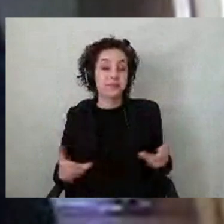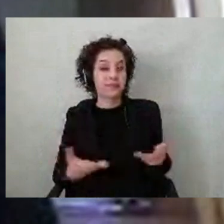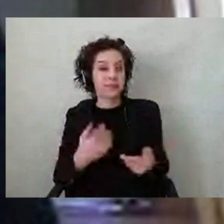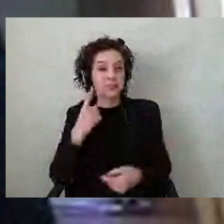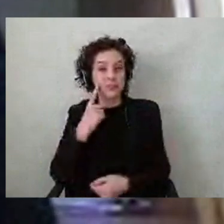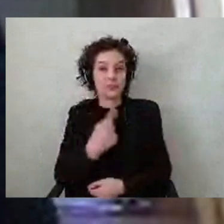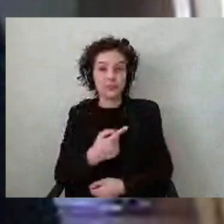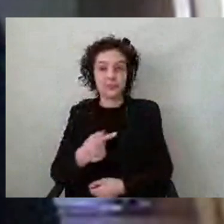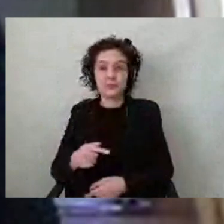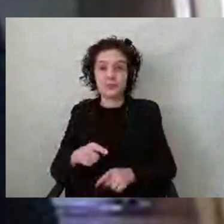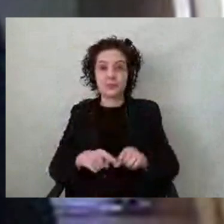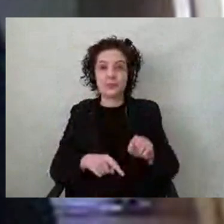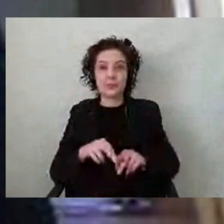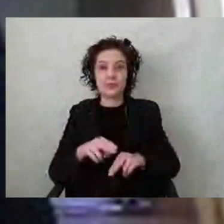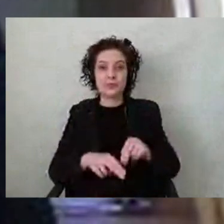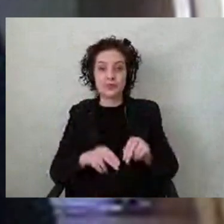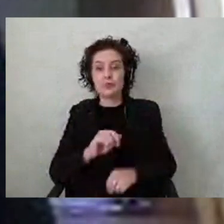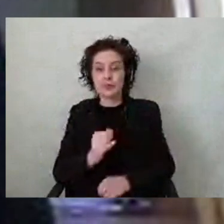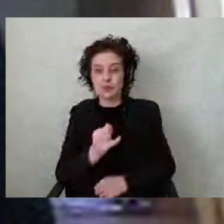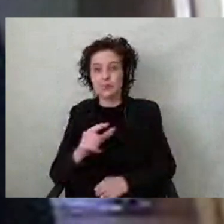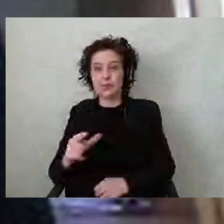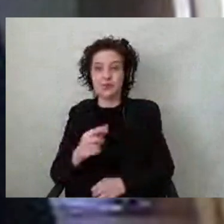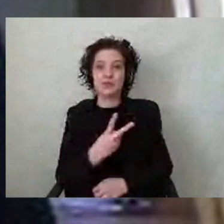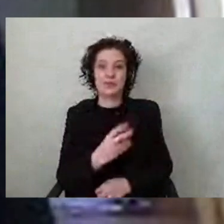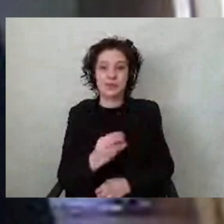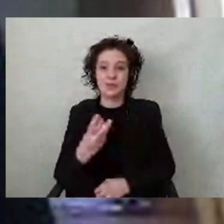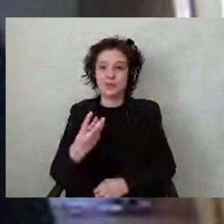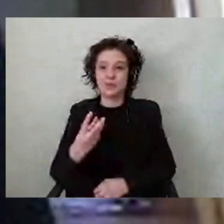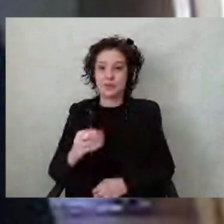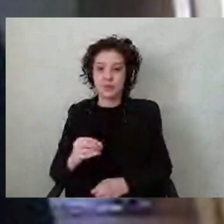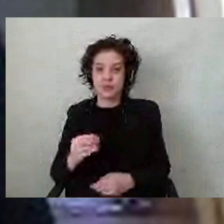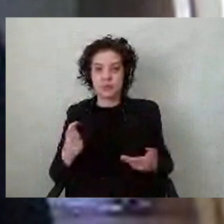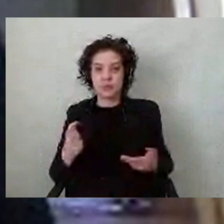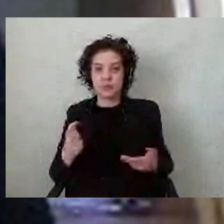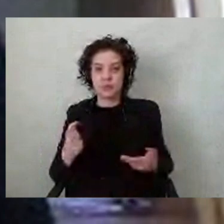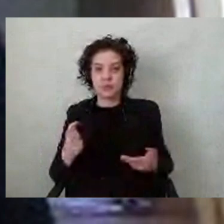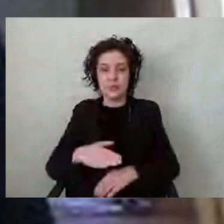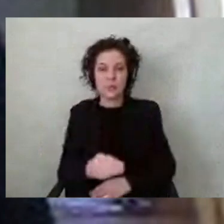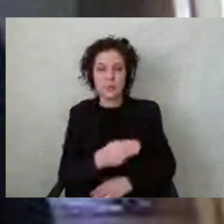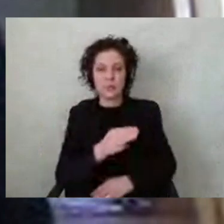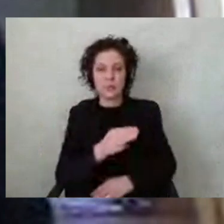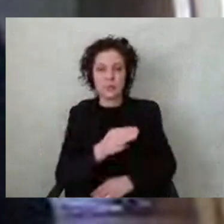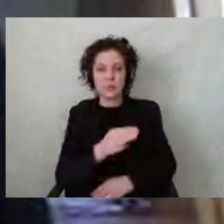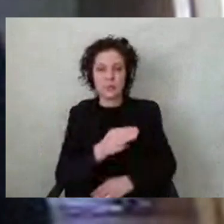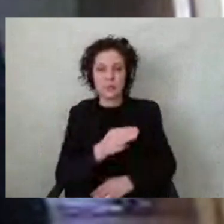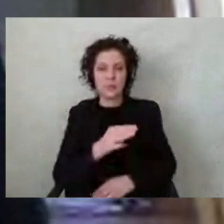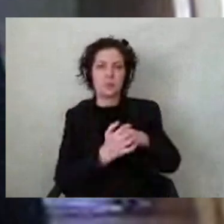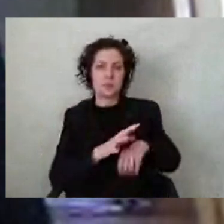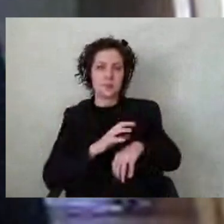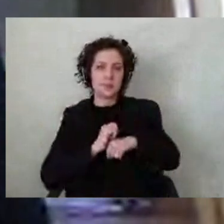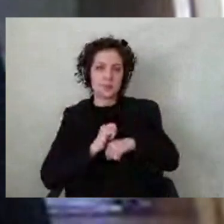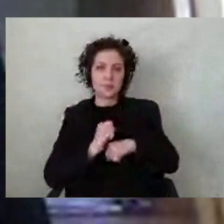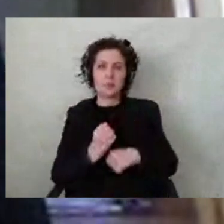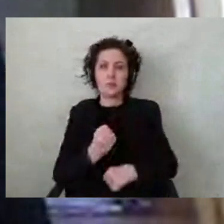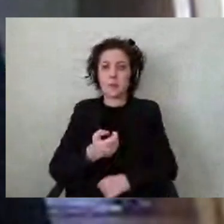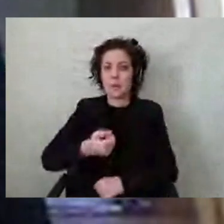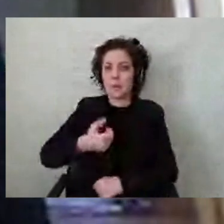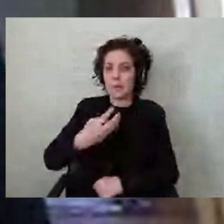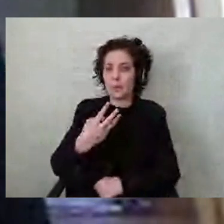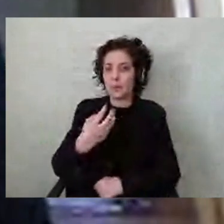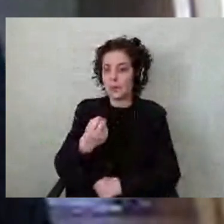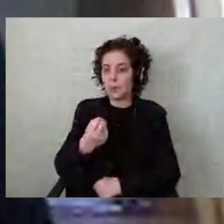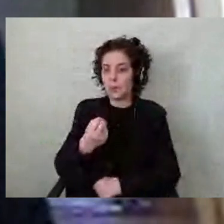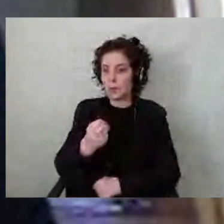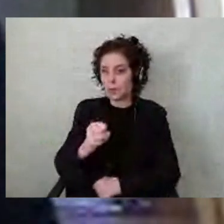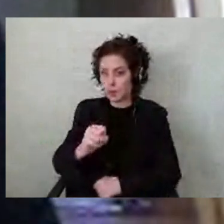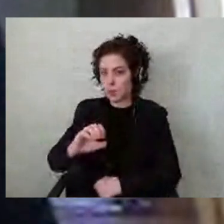de 2020, o Brasil contabiliza mais de 2 milhões de casos confirmados e quase 80 mil óbitos por